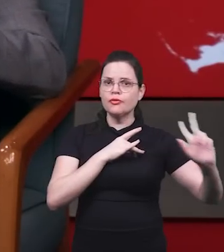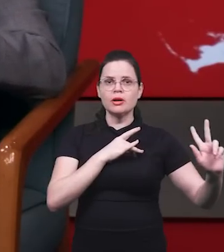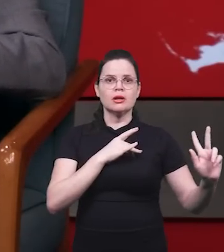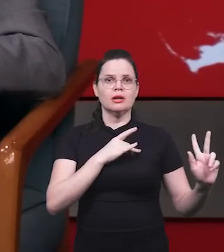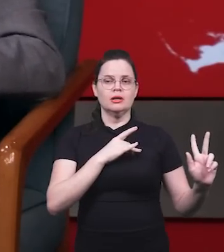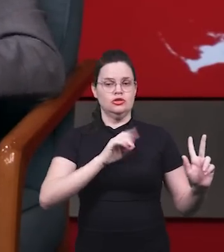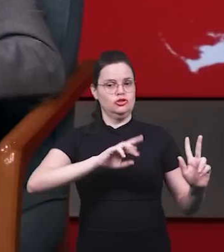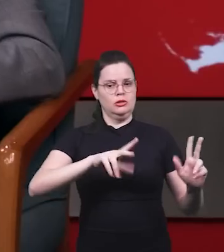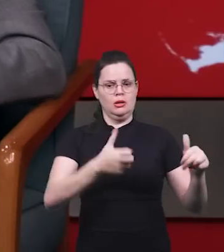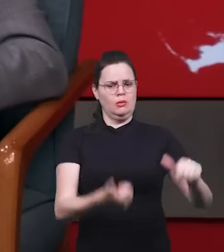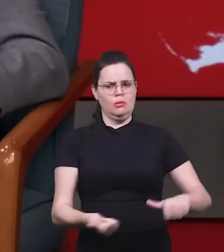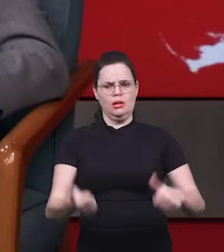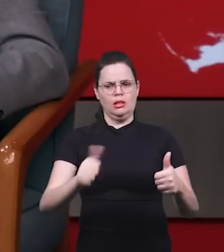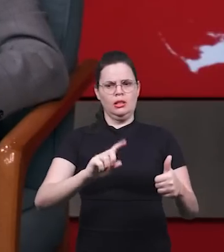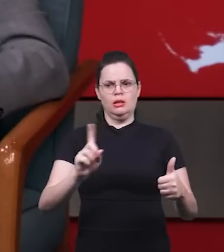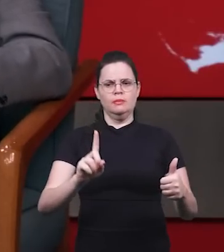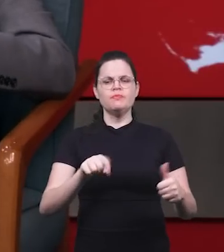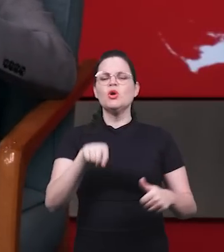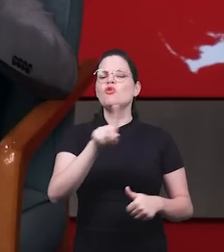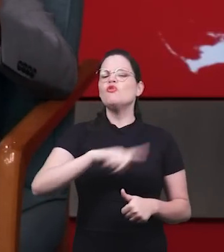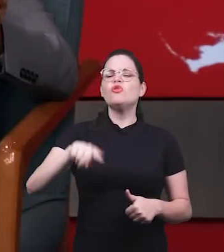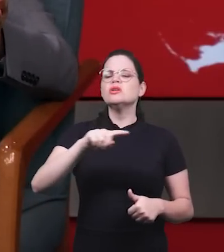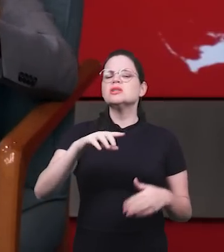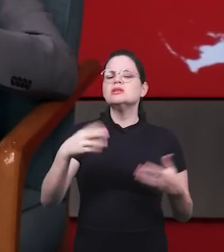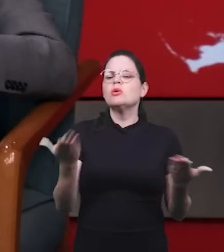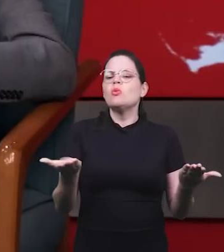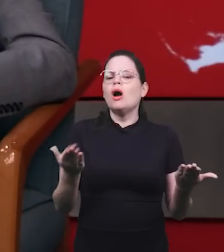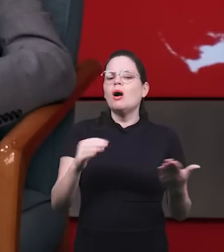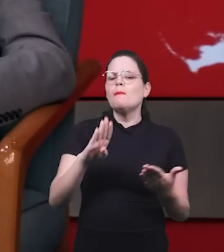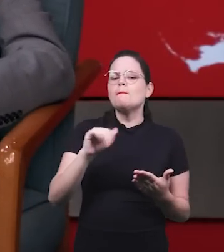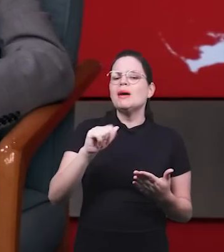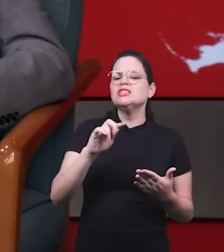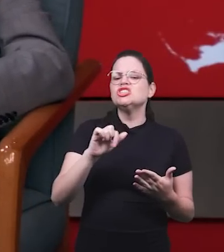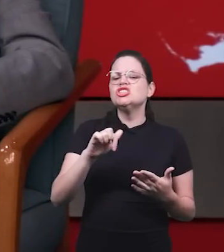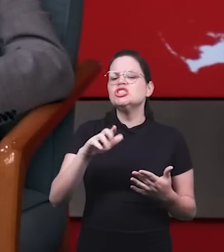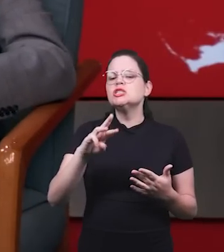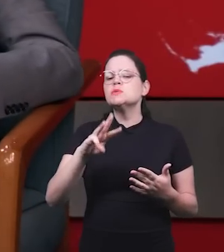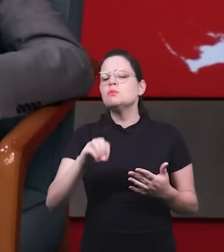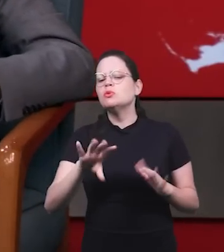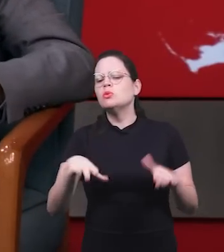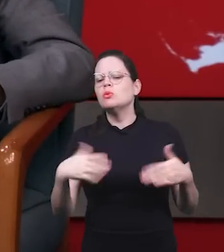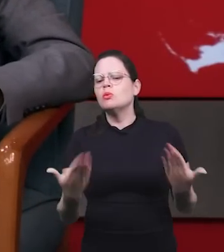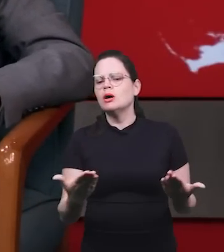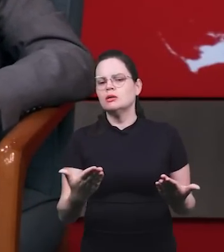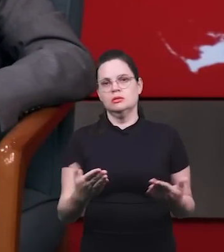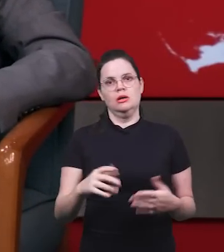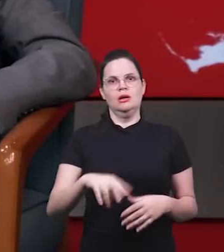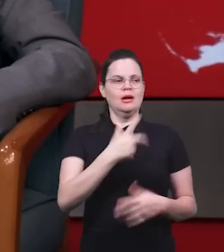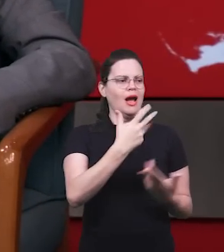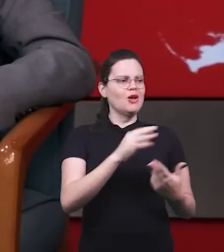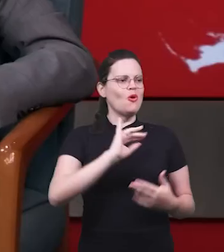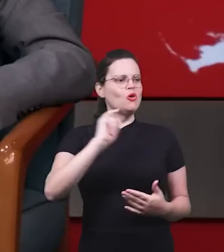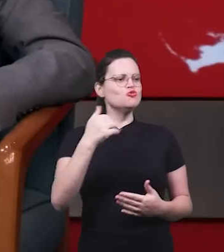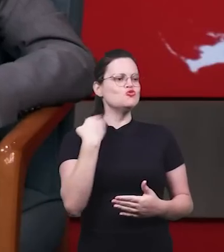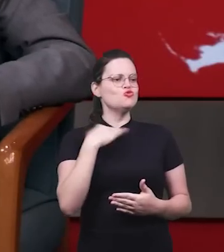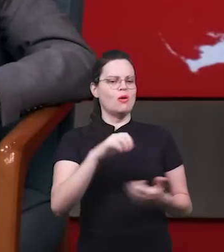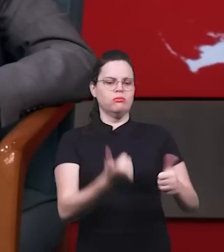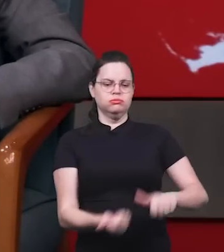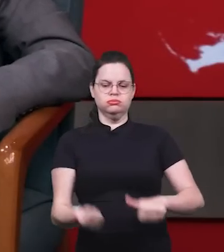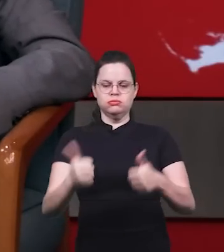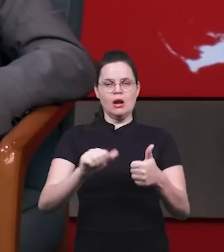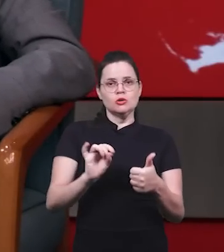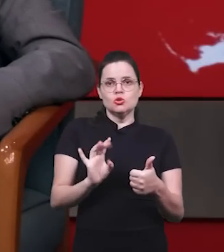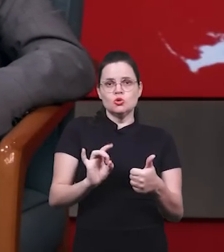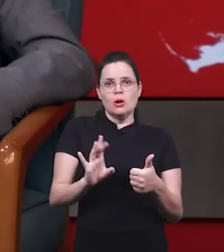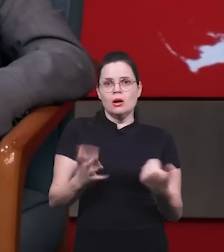é diferente. Em que batismo vocês são batizados? Nós somos batizados no batismo de